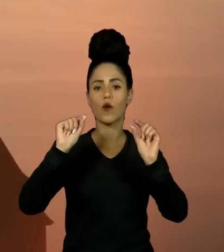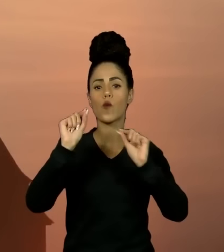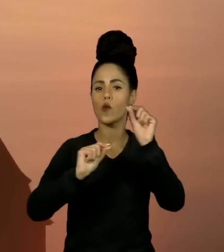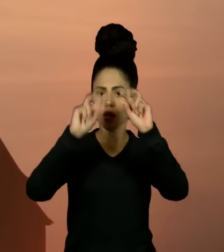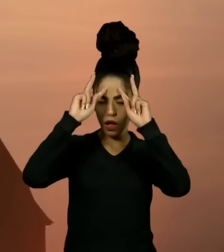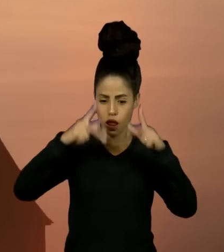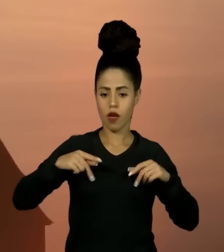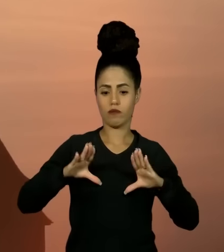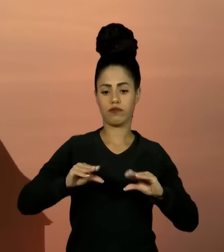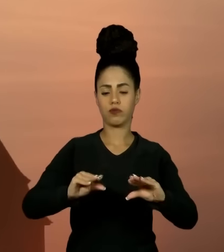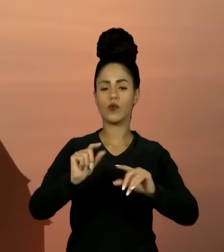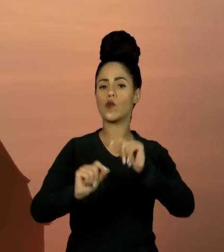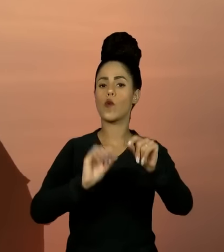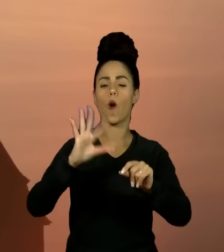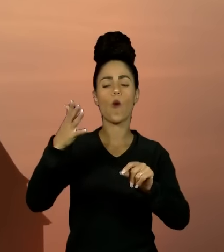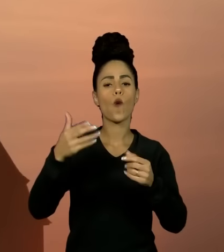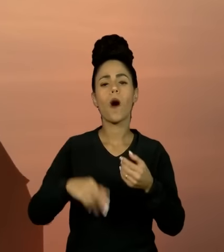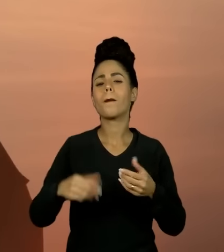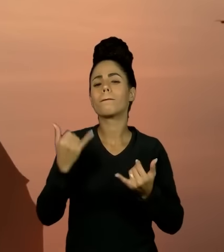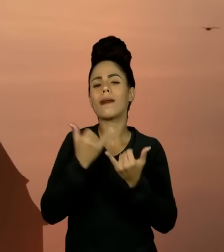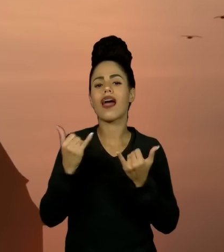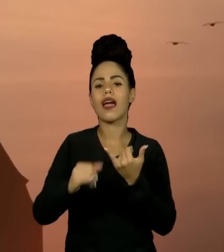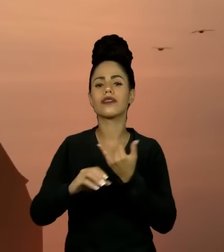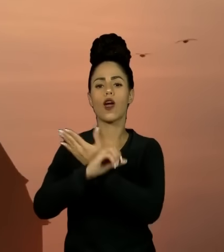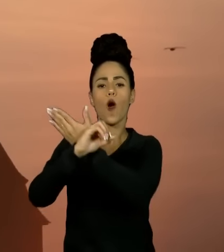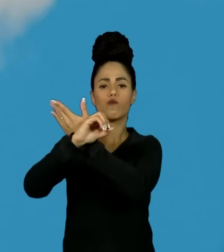humanidade é como o meteoro que eliminou os